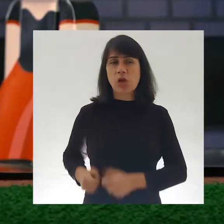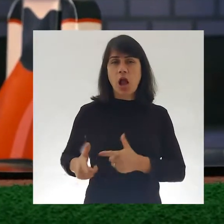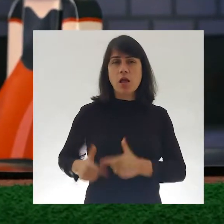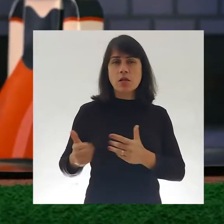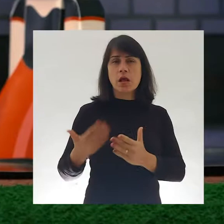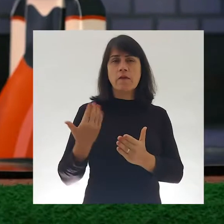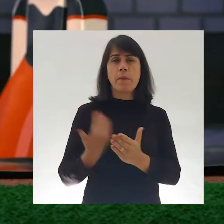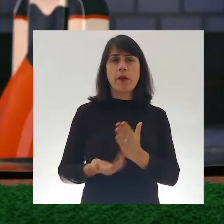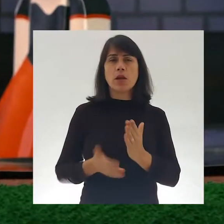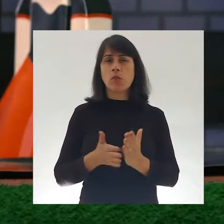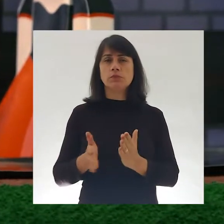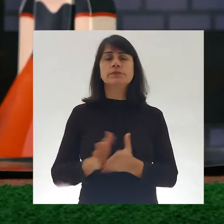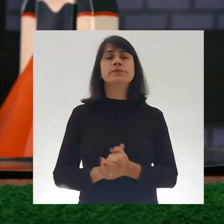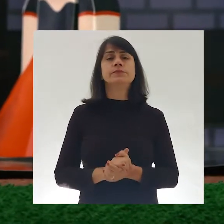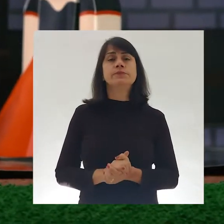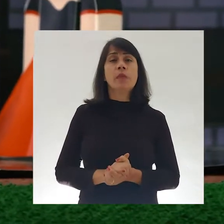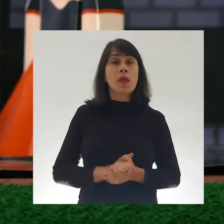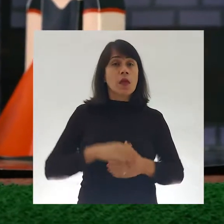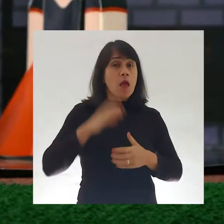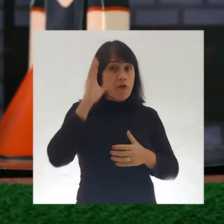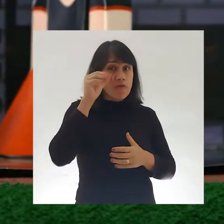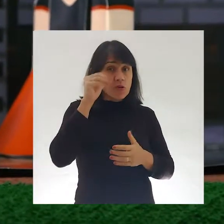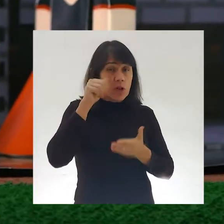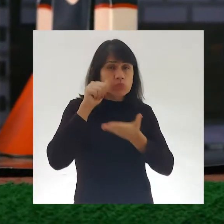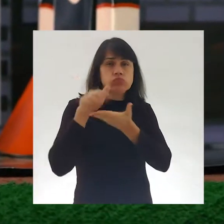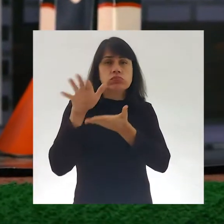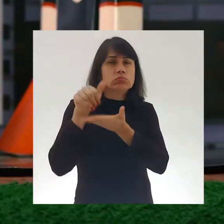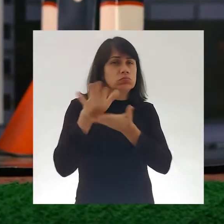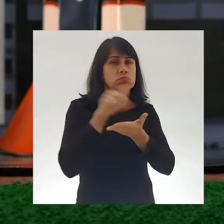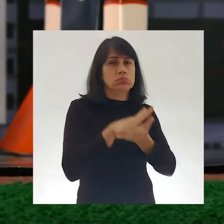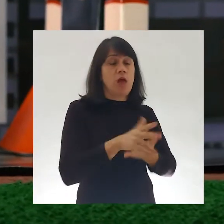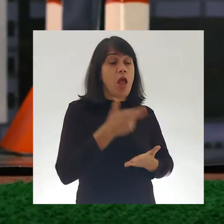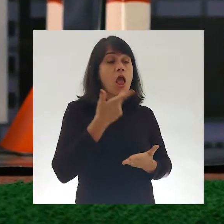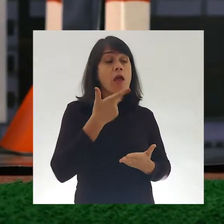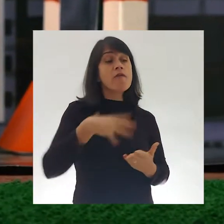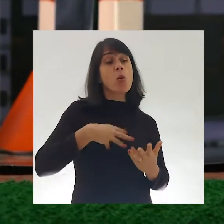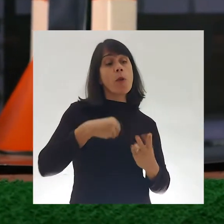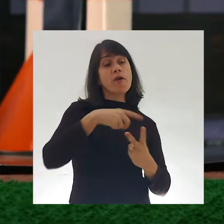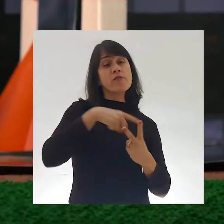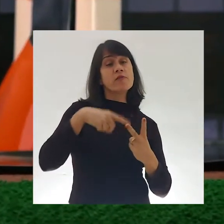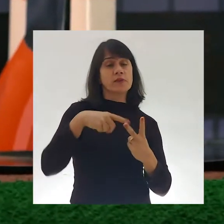Então teve uma ideia, despediu os empregados e disse às suas filhas: